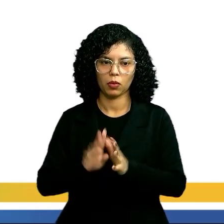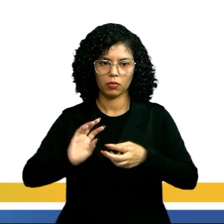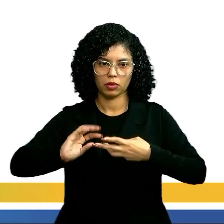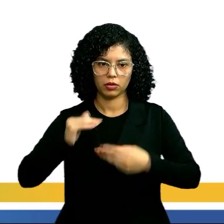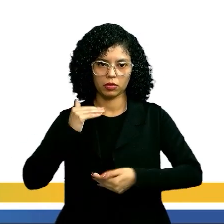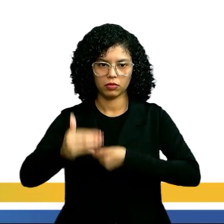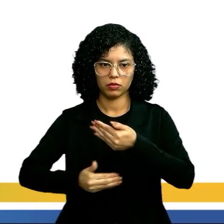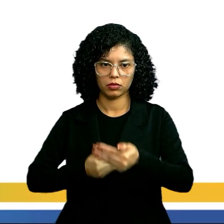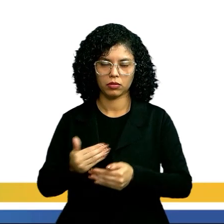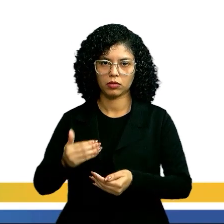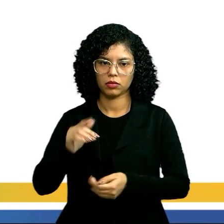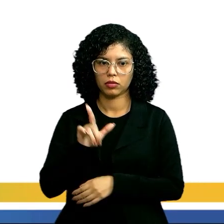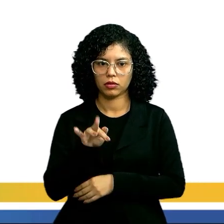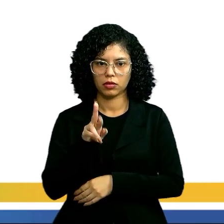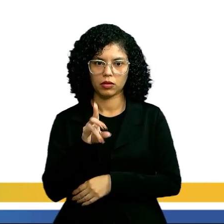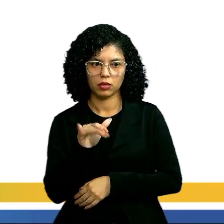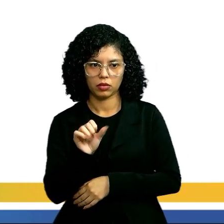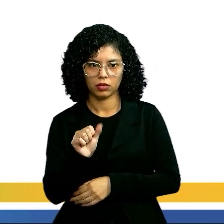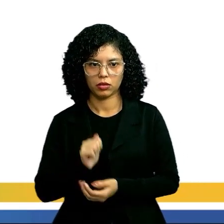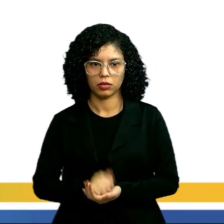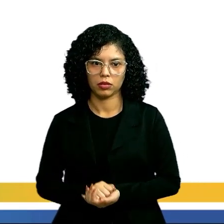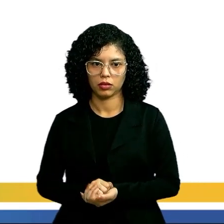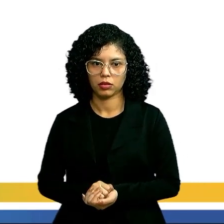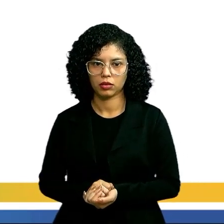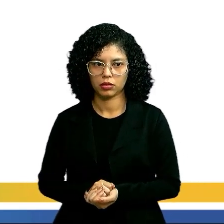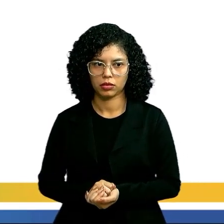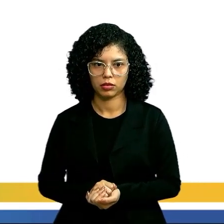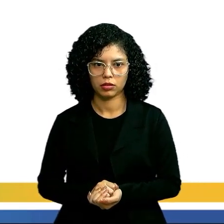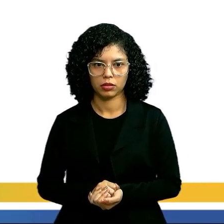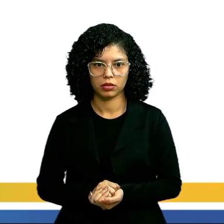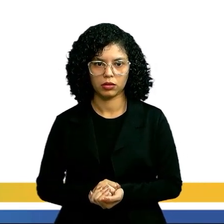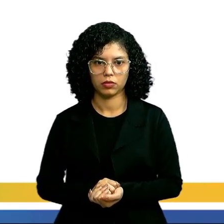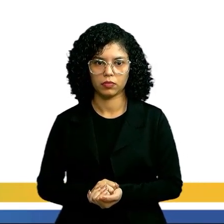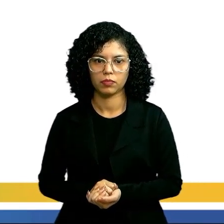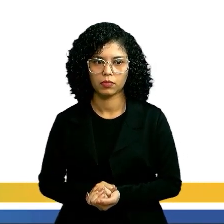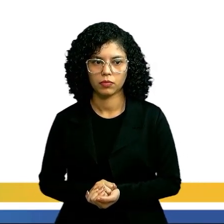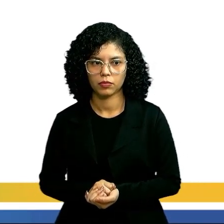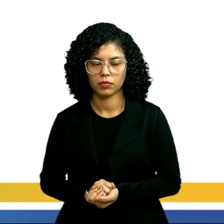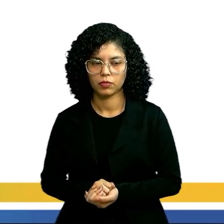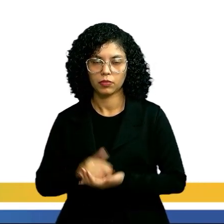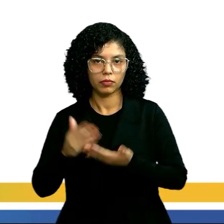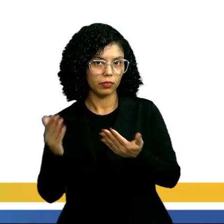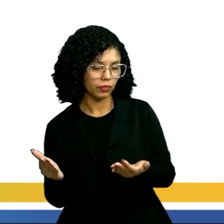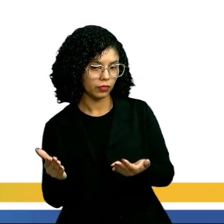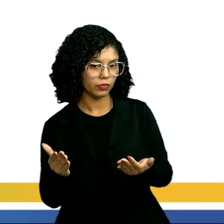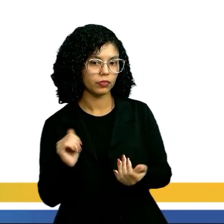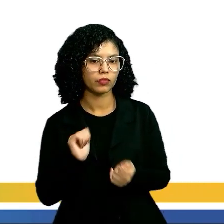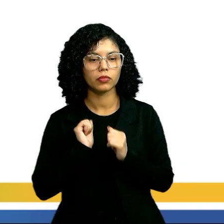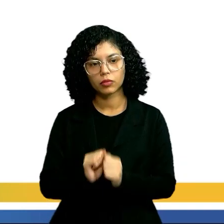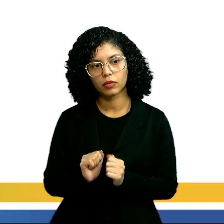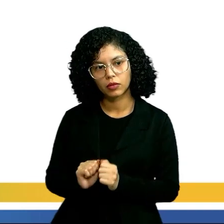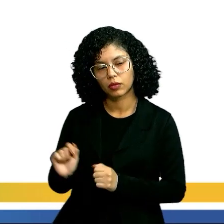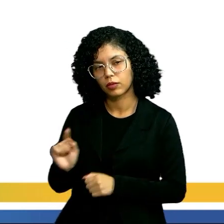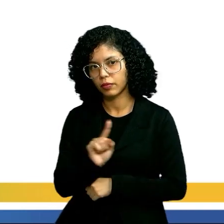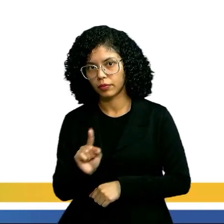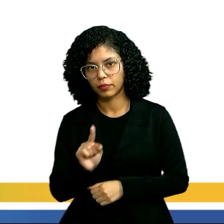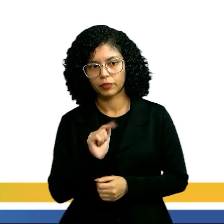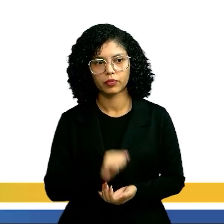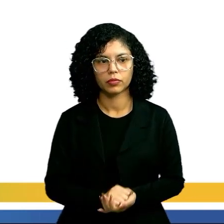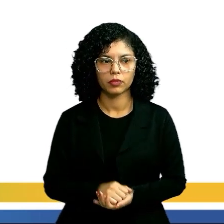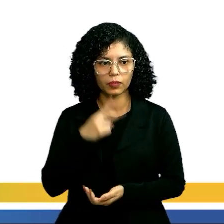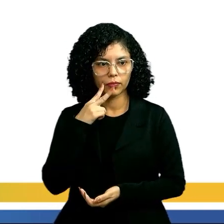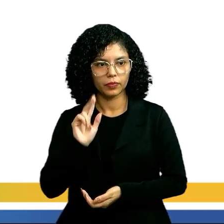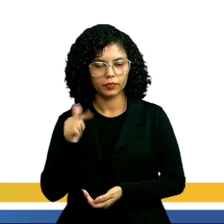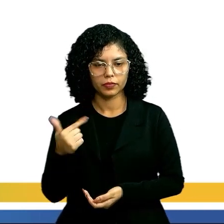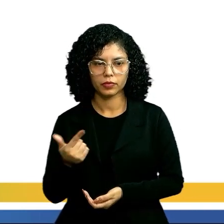citoplasma durante a etapa da glicólise? Bom, pode ser que não.